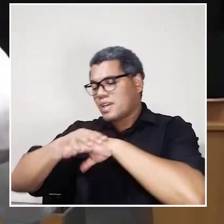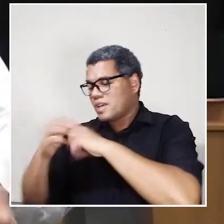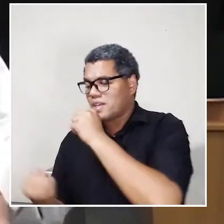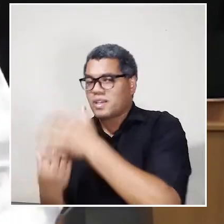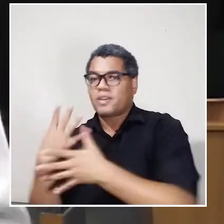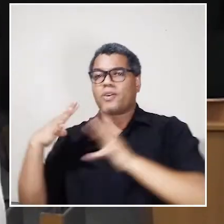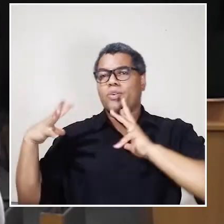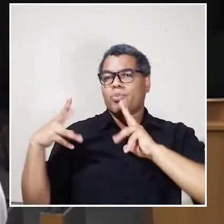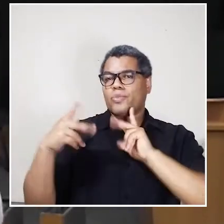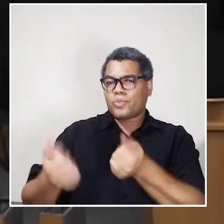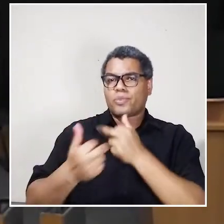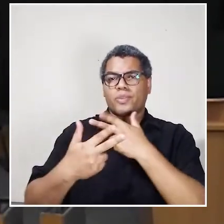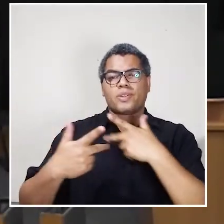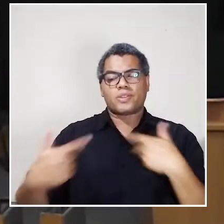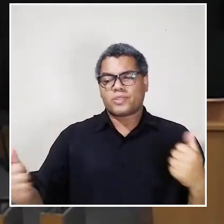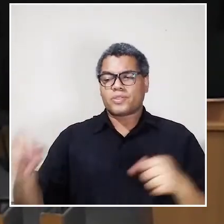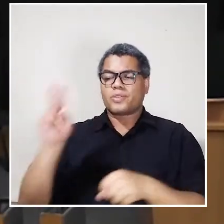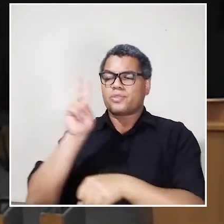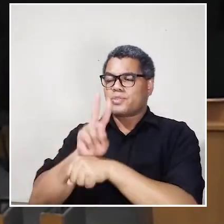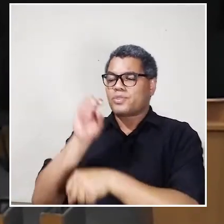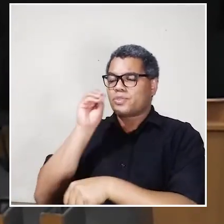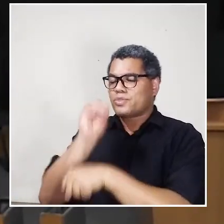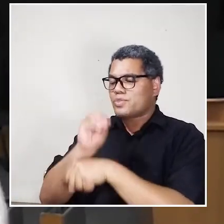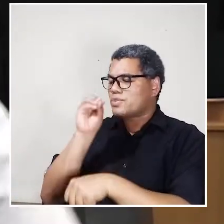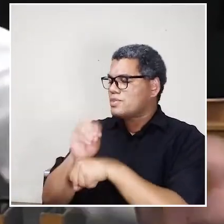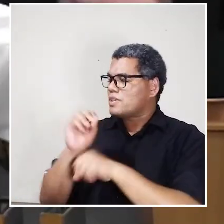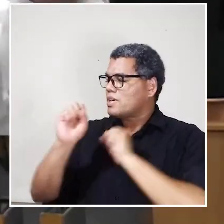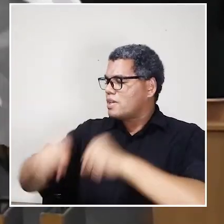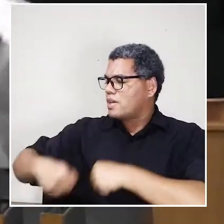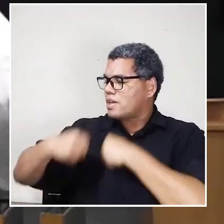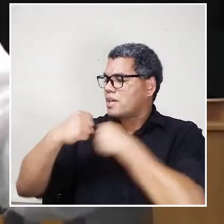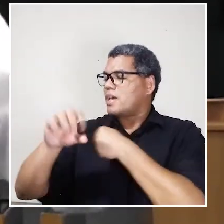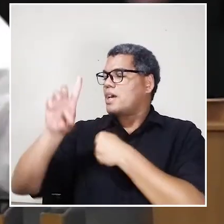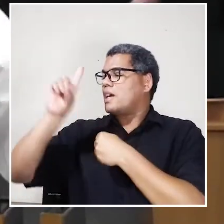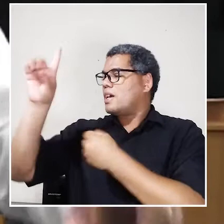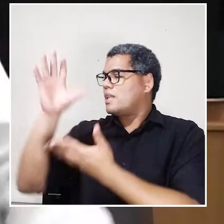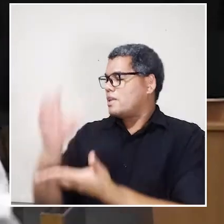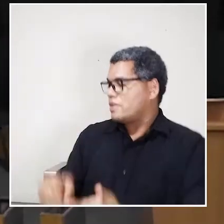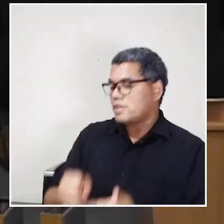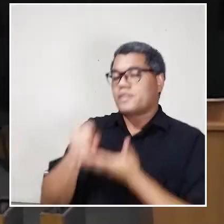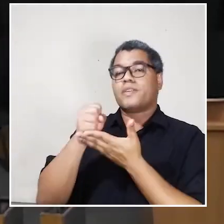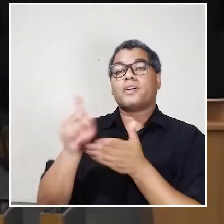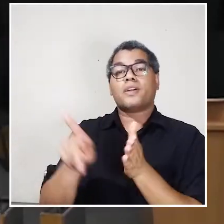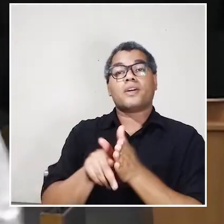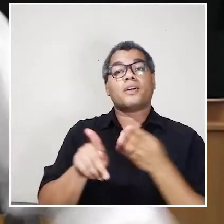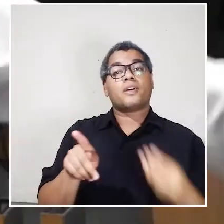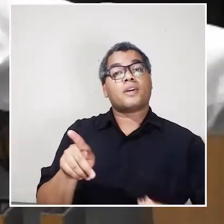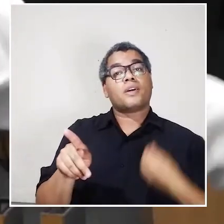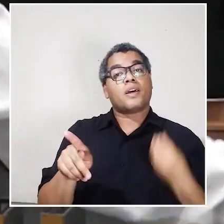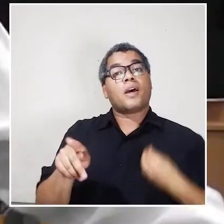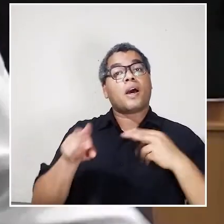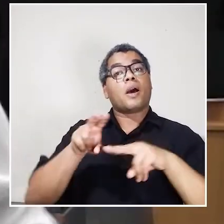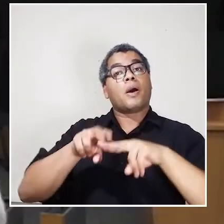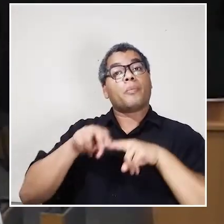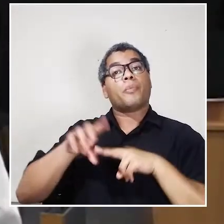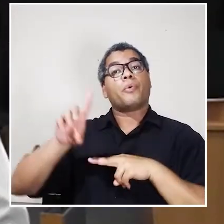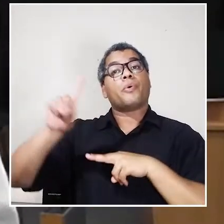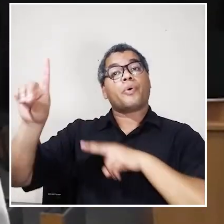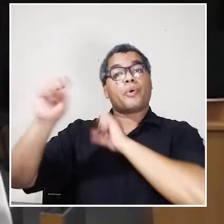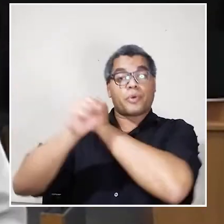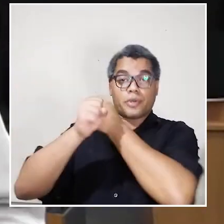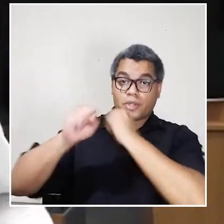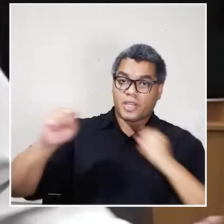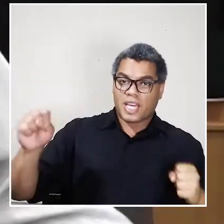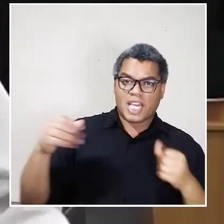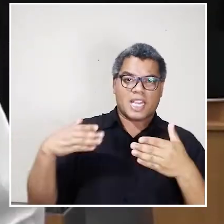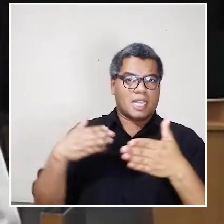criou todas as coisas, ele sustenta todas as coisas com o seu poder, ele é o redentor da vida. Tamanha a sua grandeza.